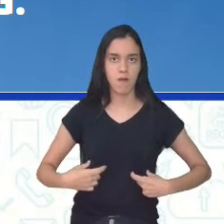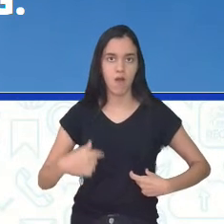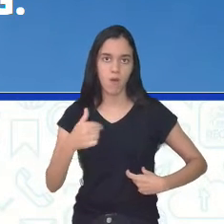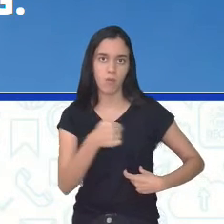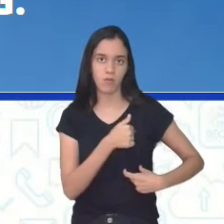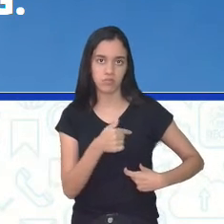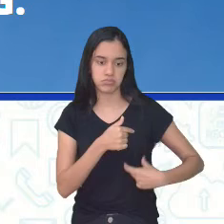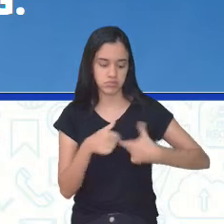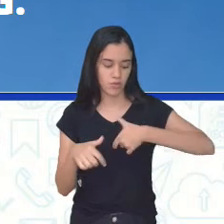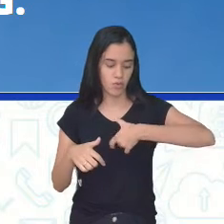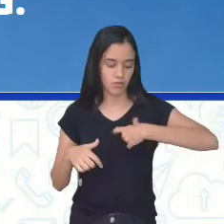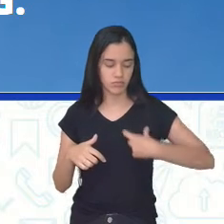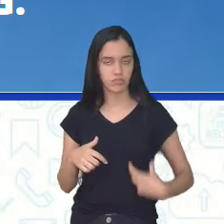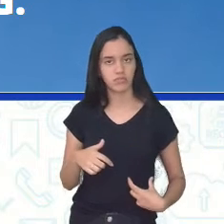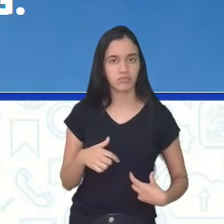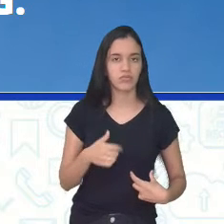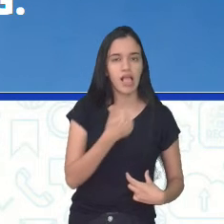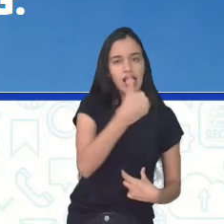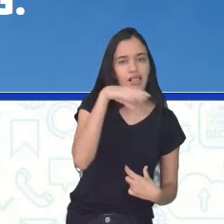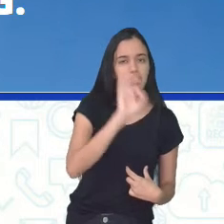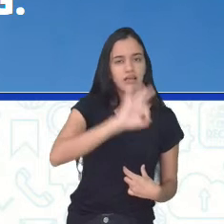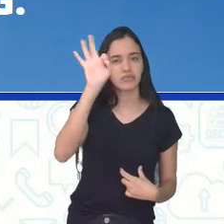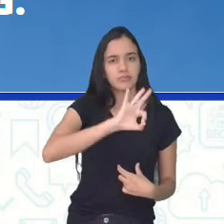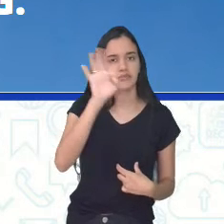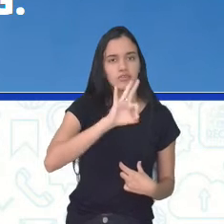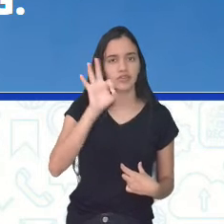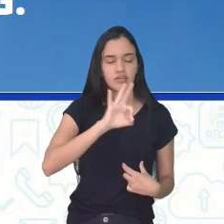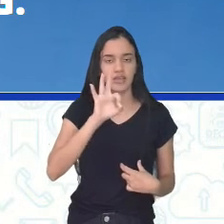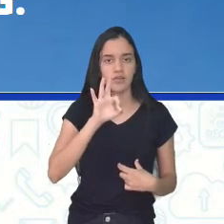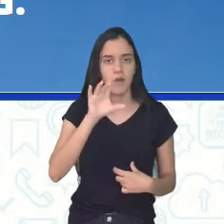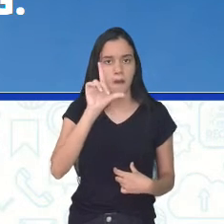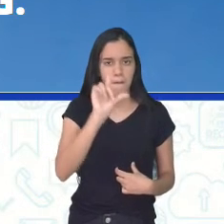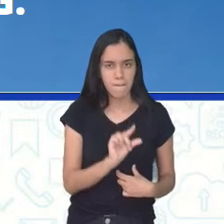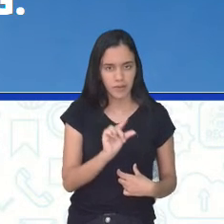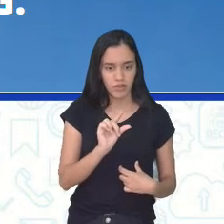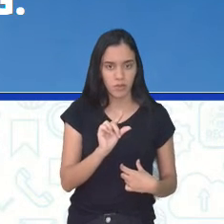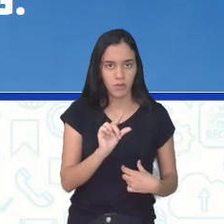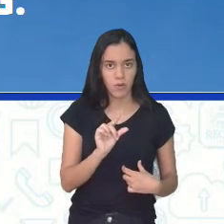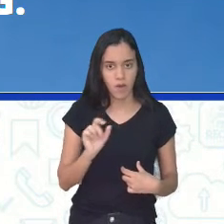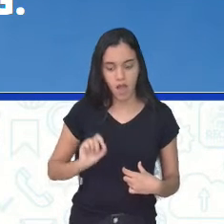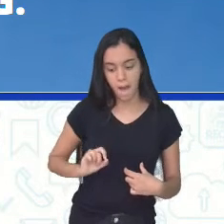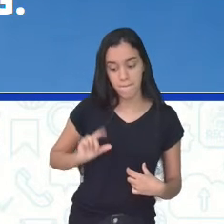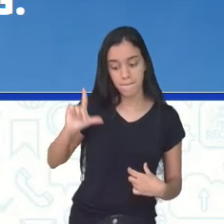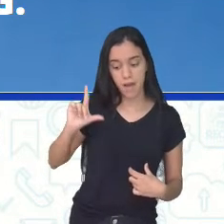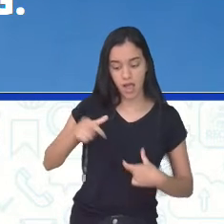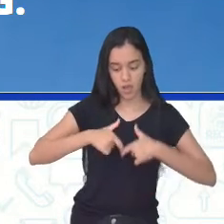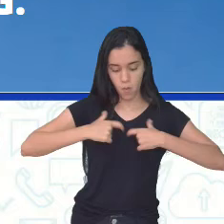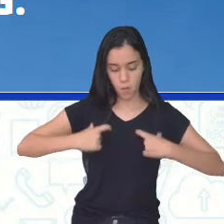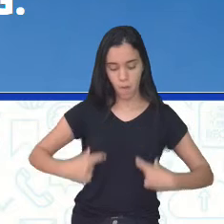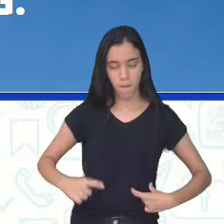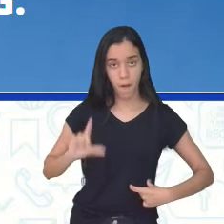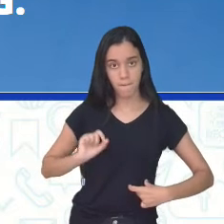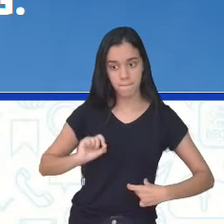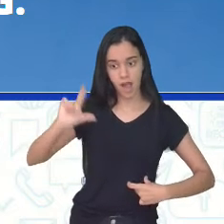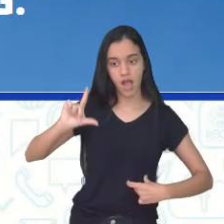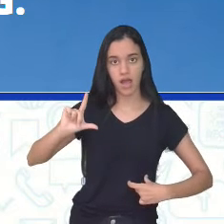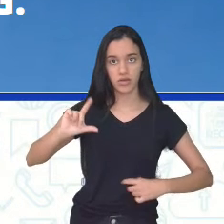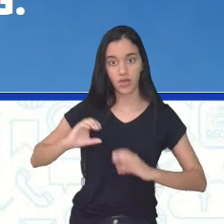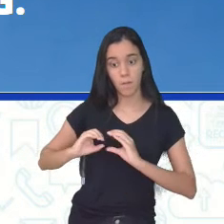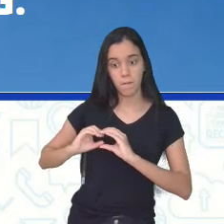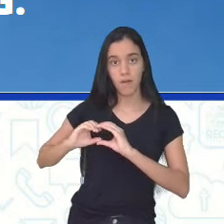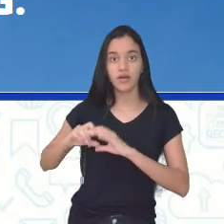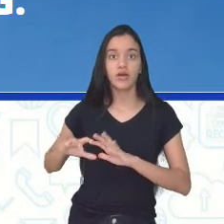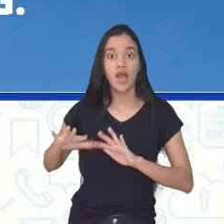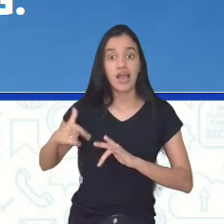também, viu, gente? É cerca de 10% menor que o direito. Vocês sabiam disso, dessa curiosidade? Mas por que